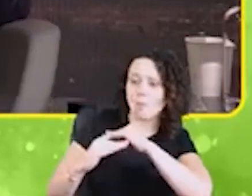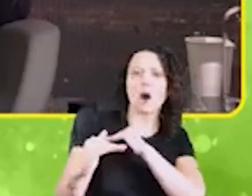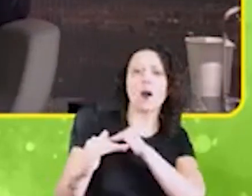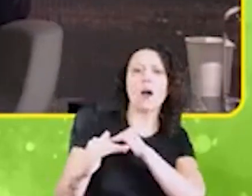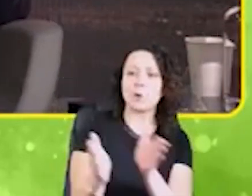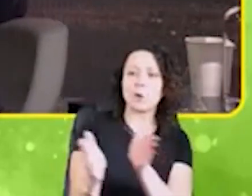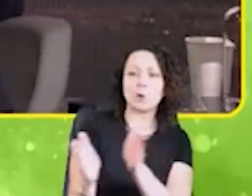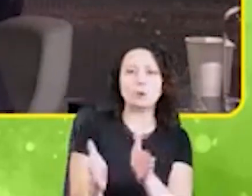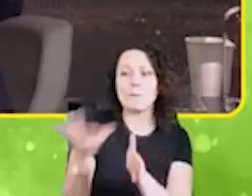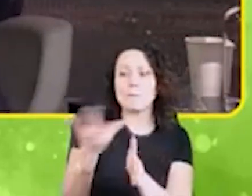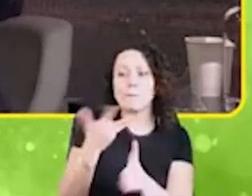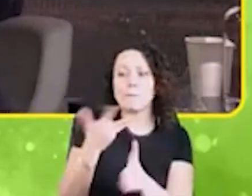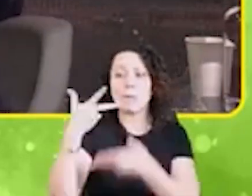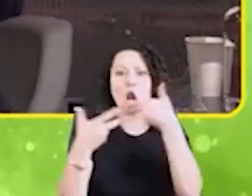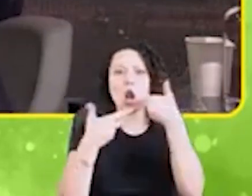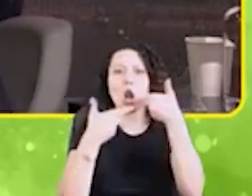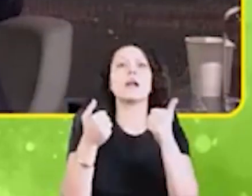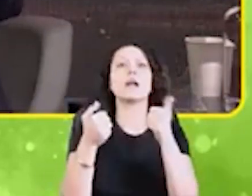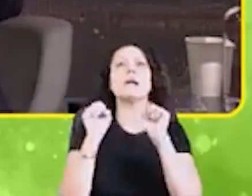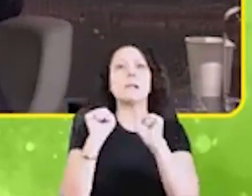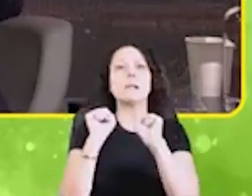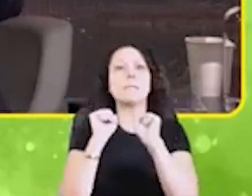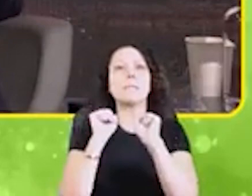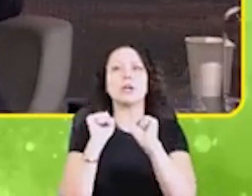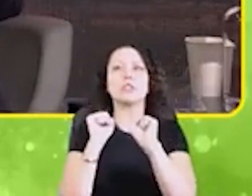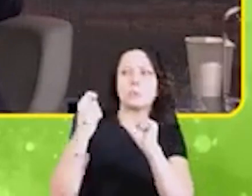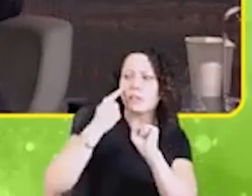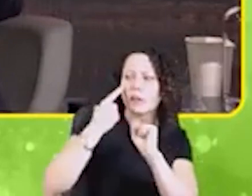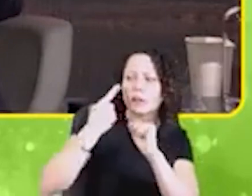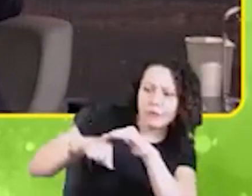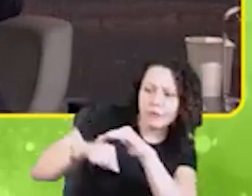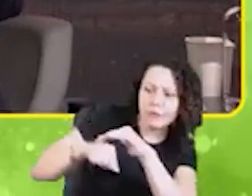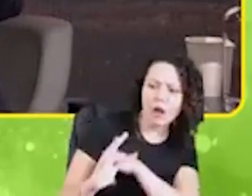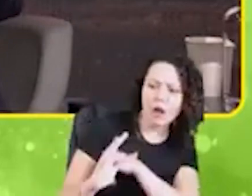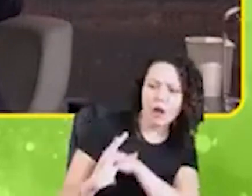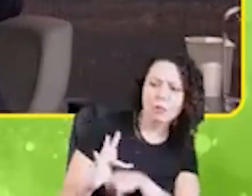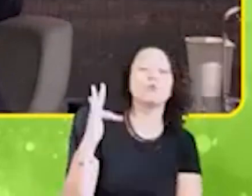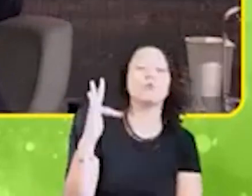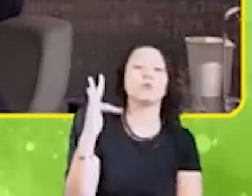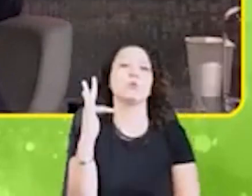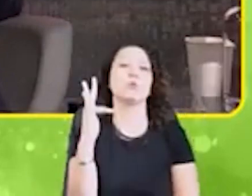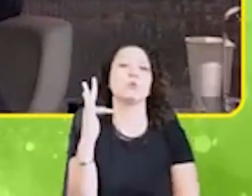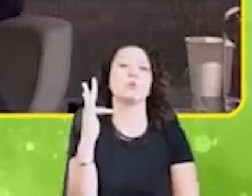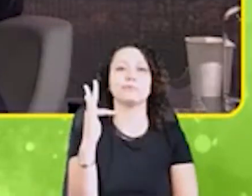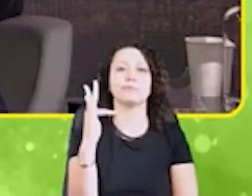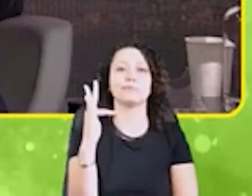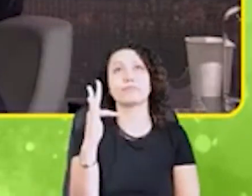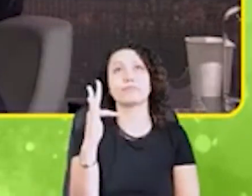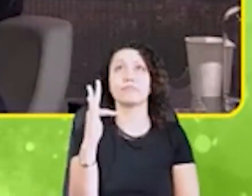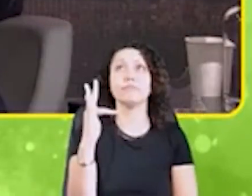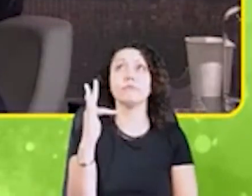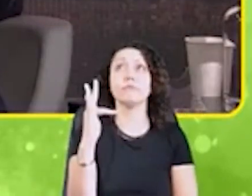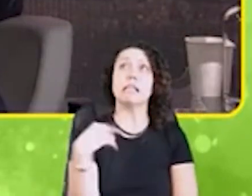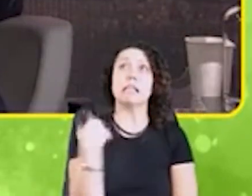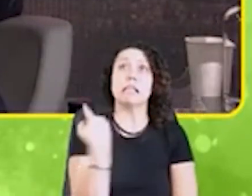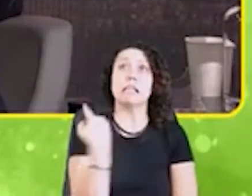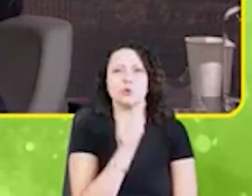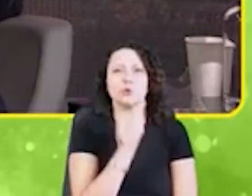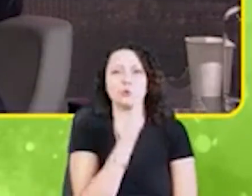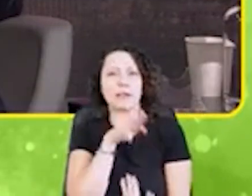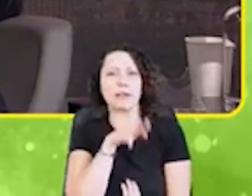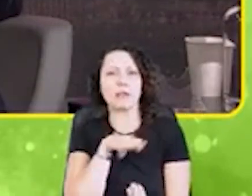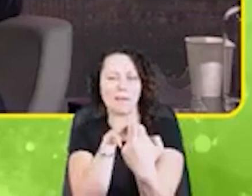pode explorar no futuro como como uma janela de enfim para a gente alcançar as nossas metas e